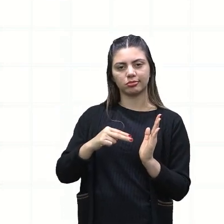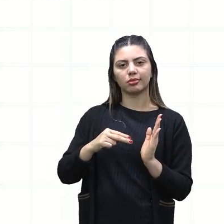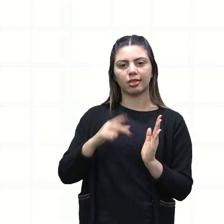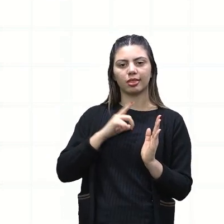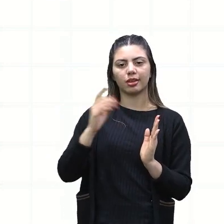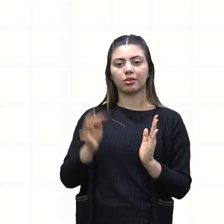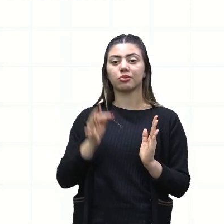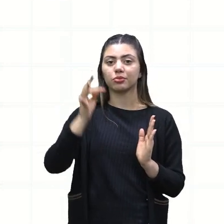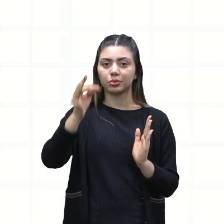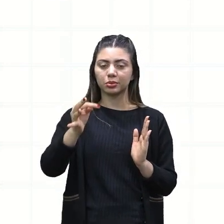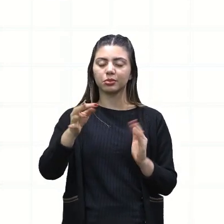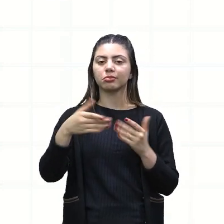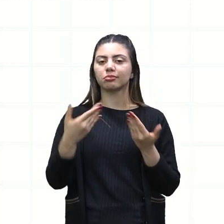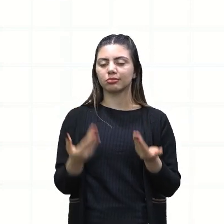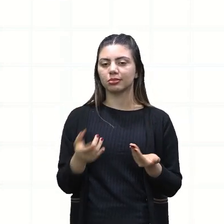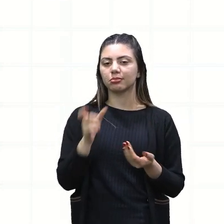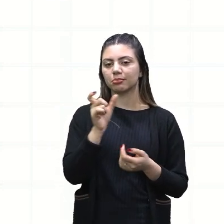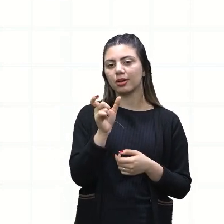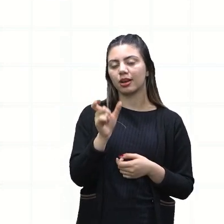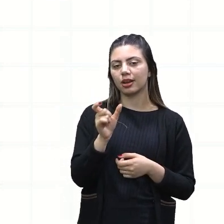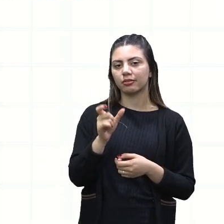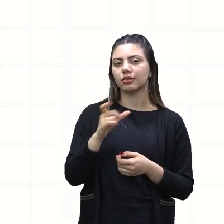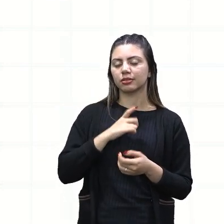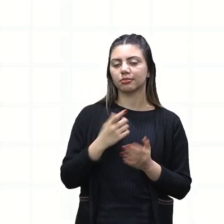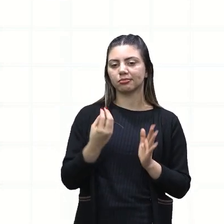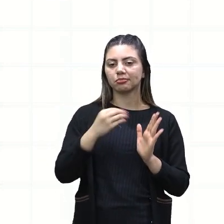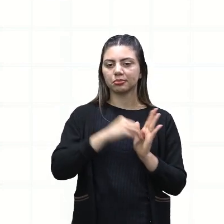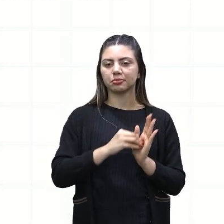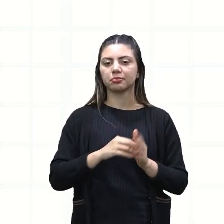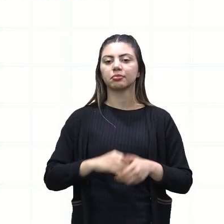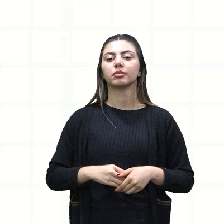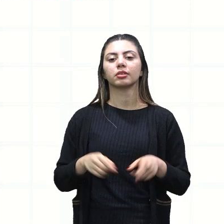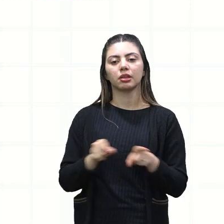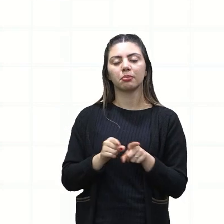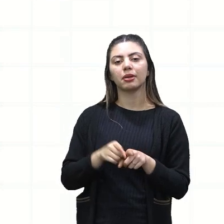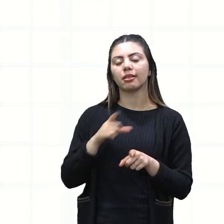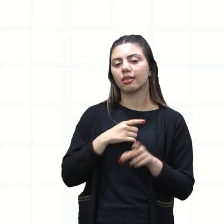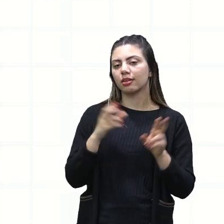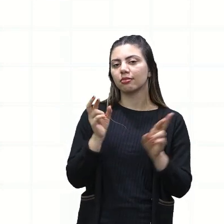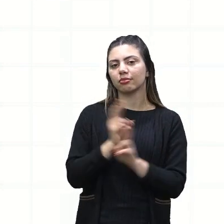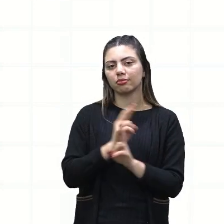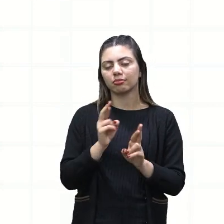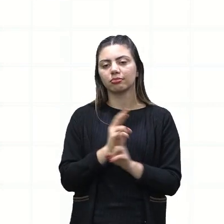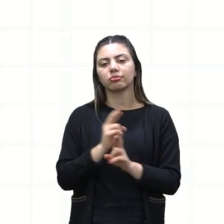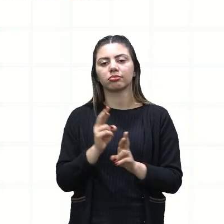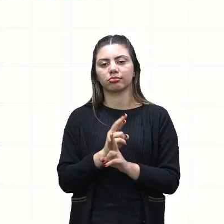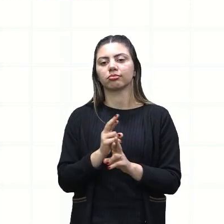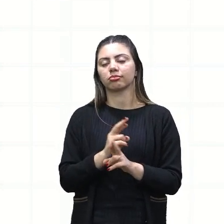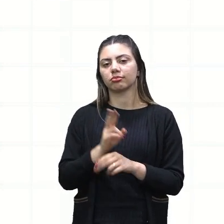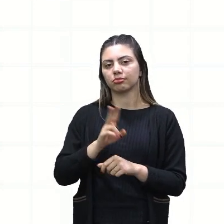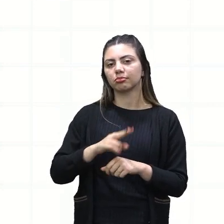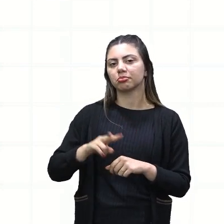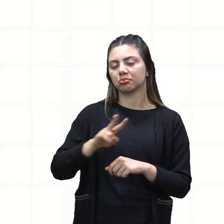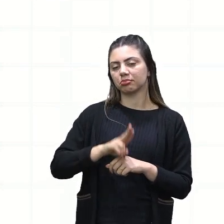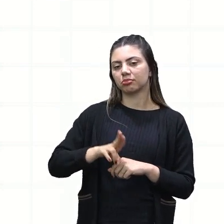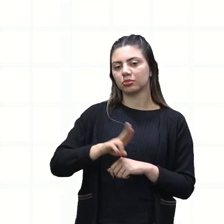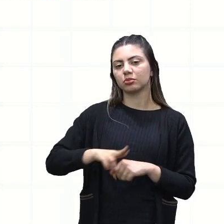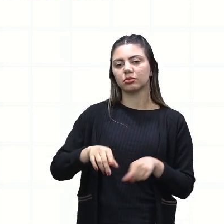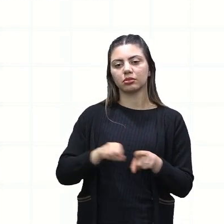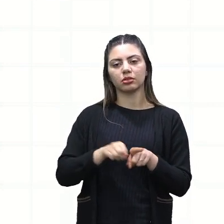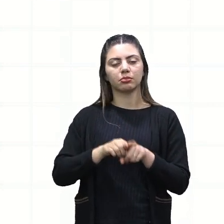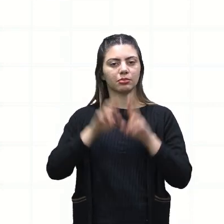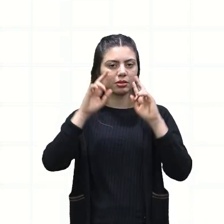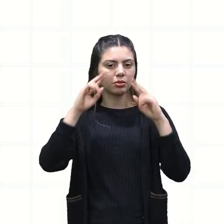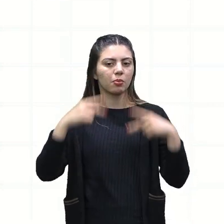vai aparecer várias vezes. Relacionamento também é possível que apareça, assim como humano, né? Human